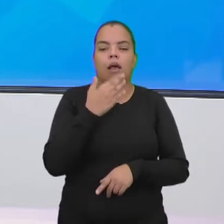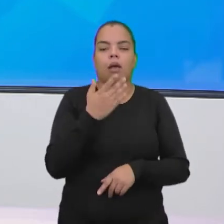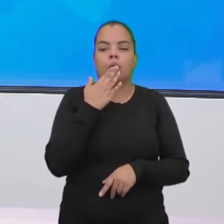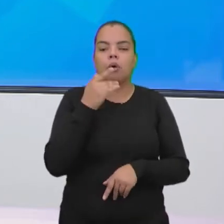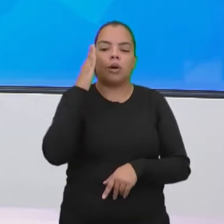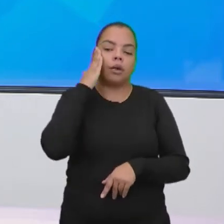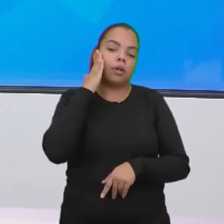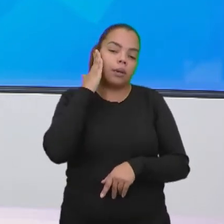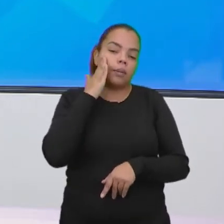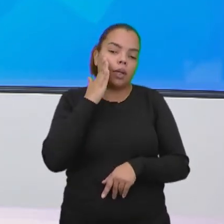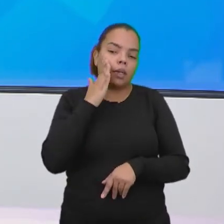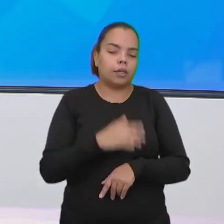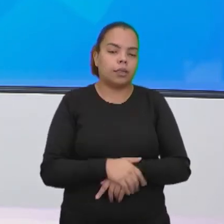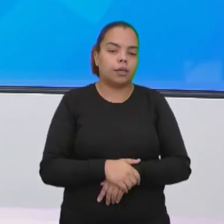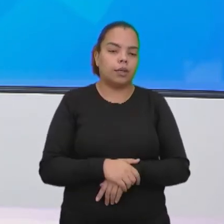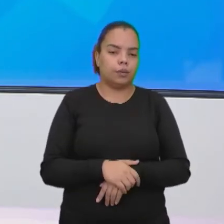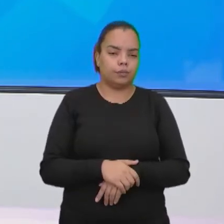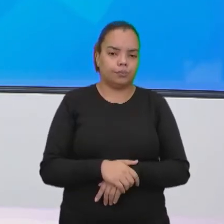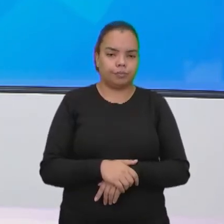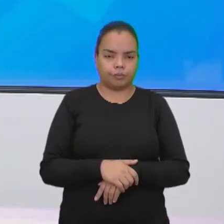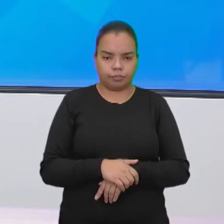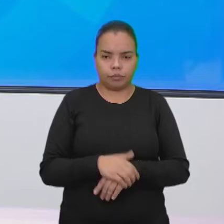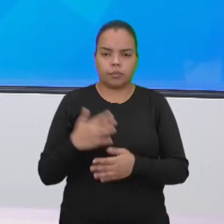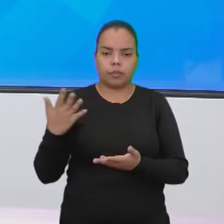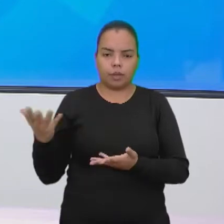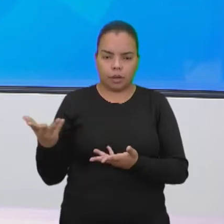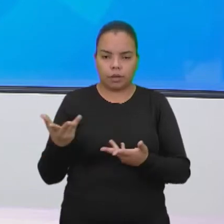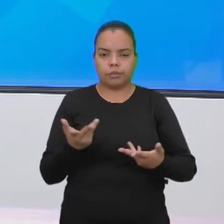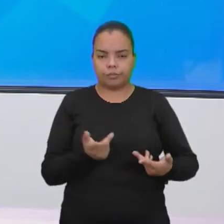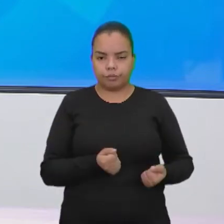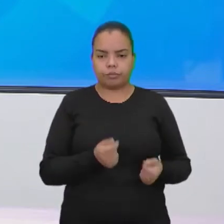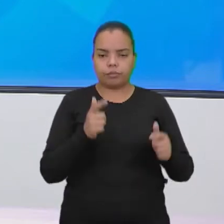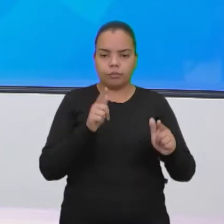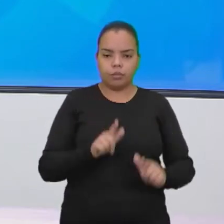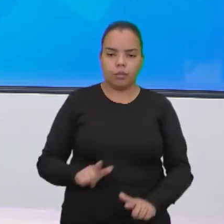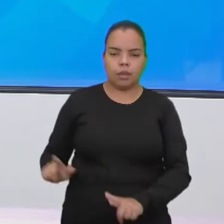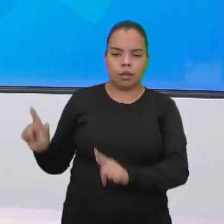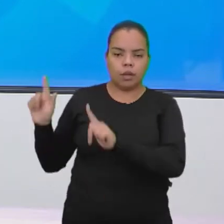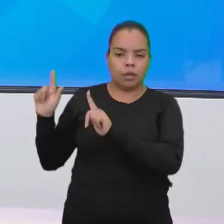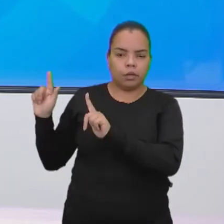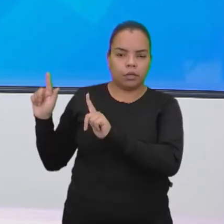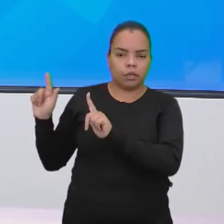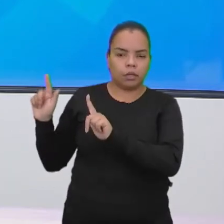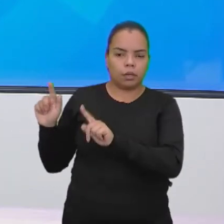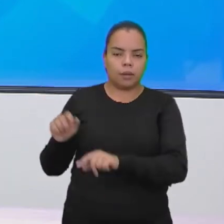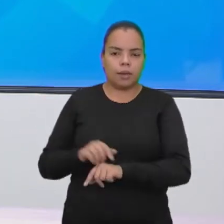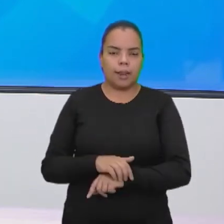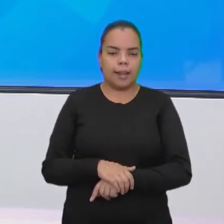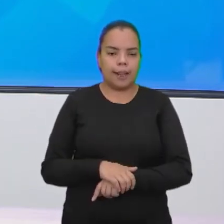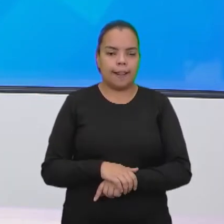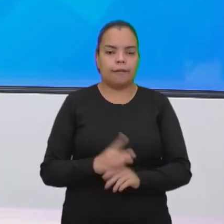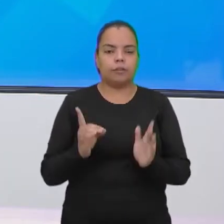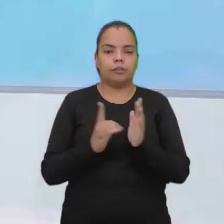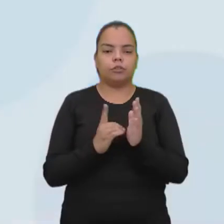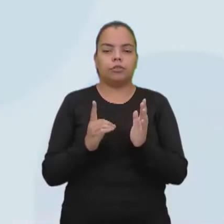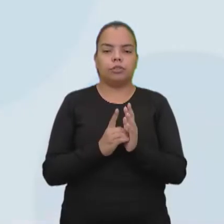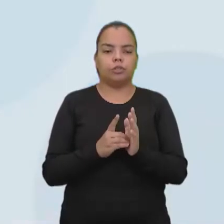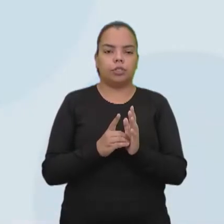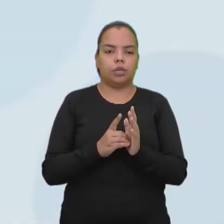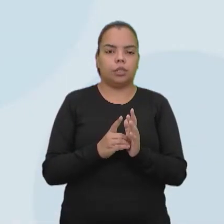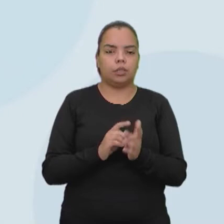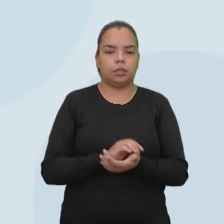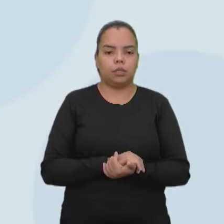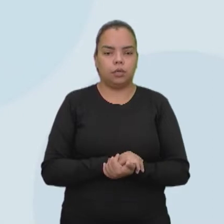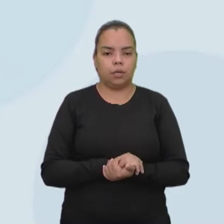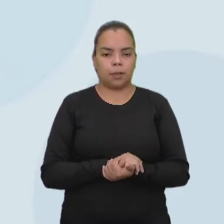esta relação aí. É o que eu trouxe aí na próxima tela, que vocês vão ver aí, né, os direitos humanos aí das mulheres e meninas. Pode